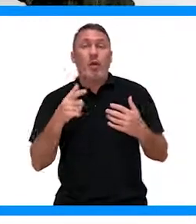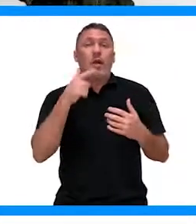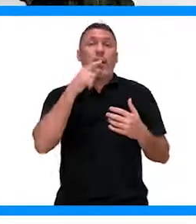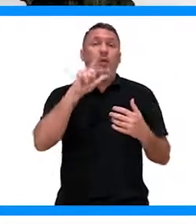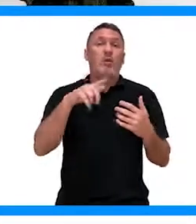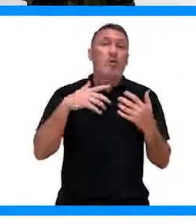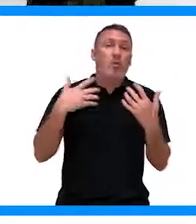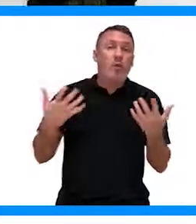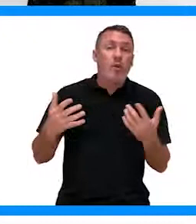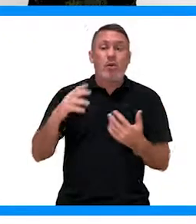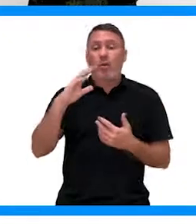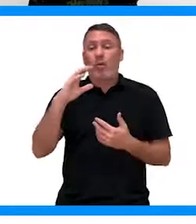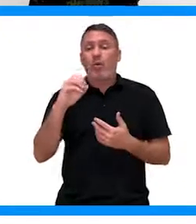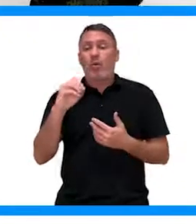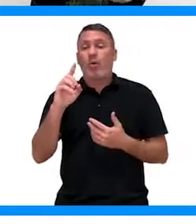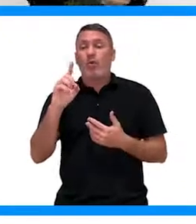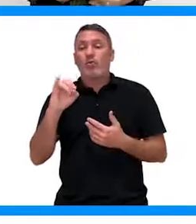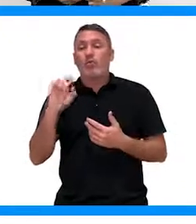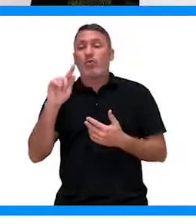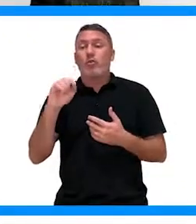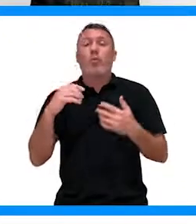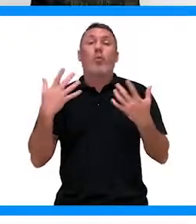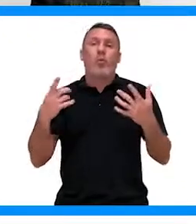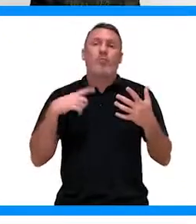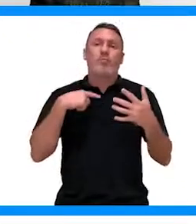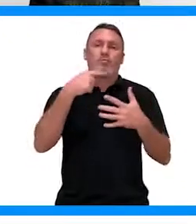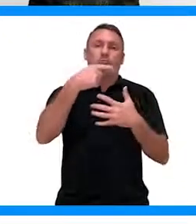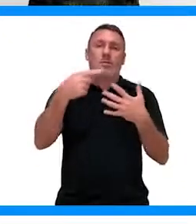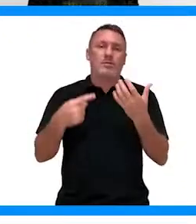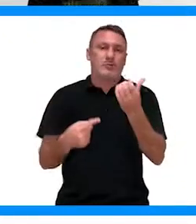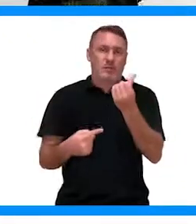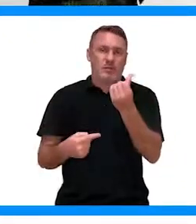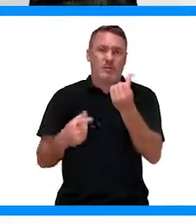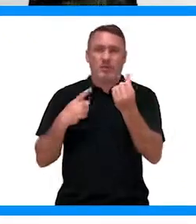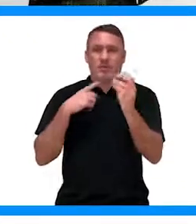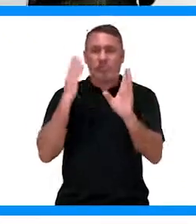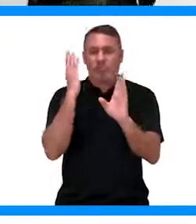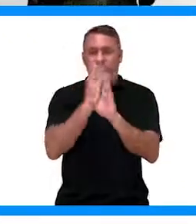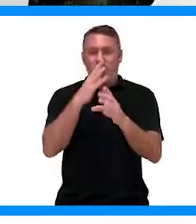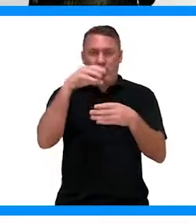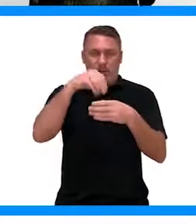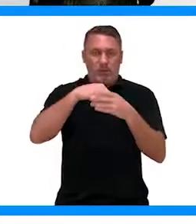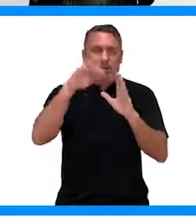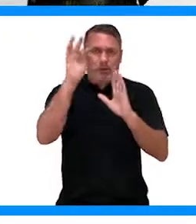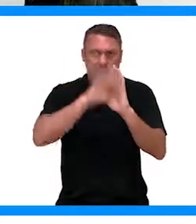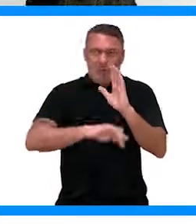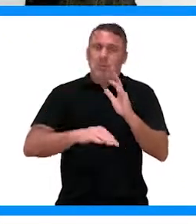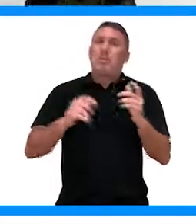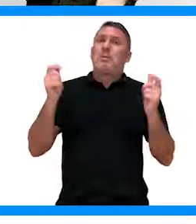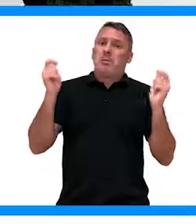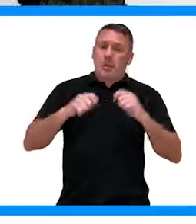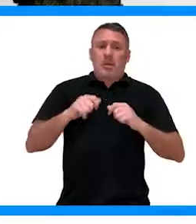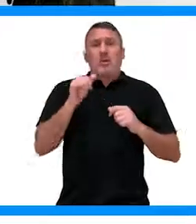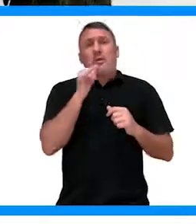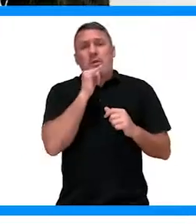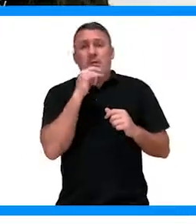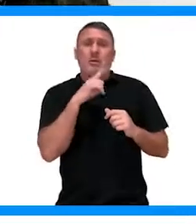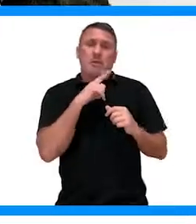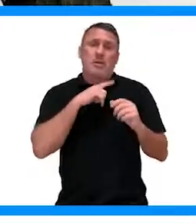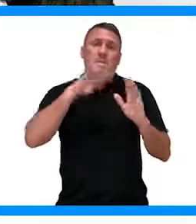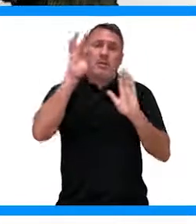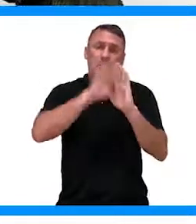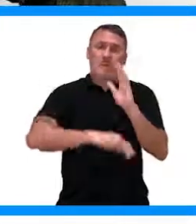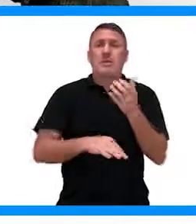é a língua ali que está sendo utilizada? Então, esses 6 elementos, eles são identificados no texto. Pode ser que um texto